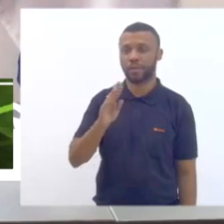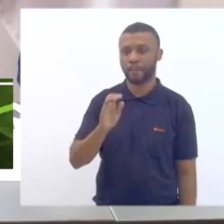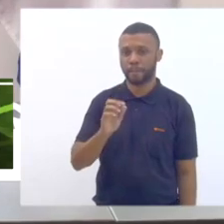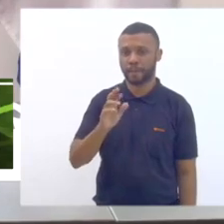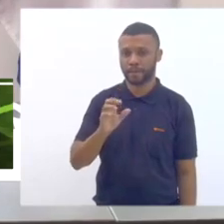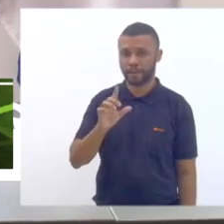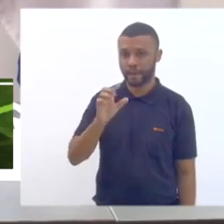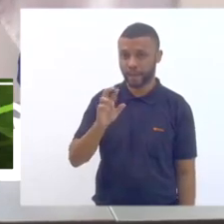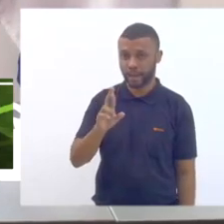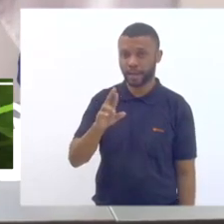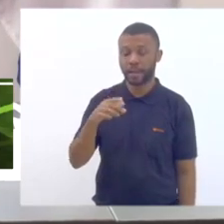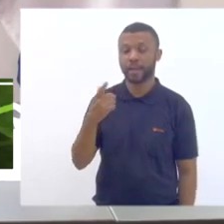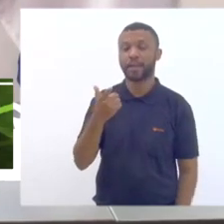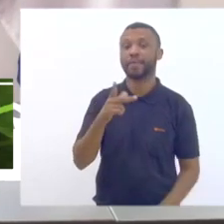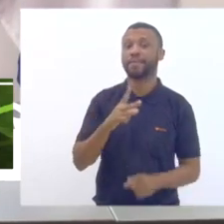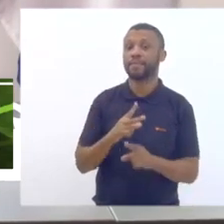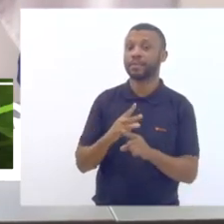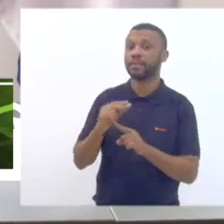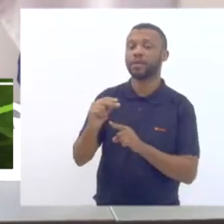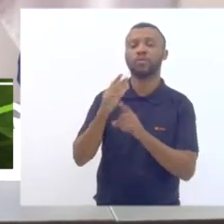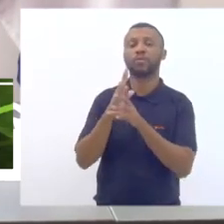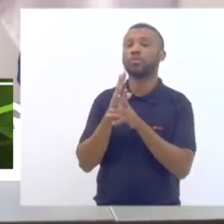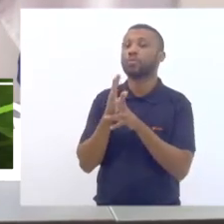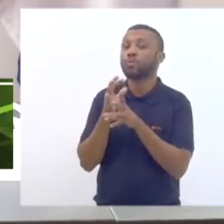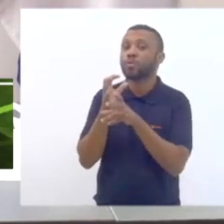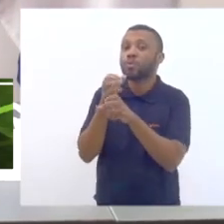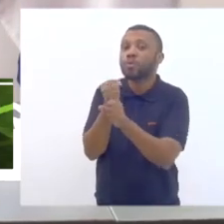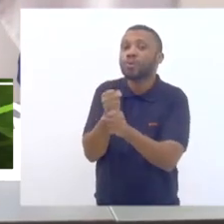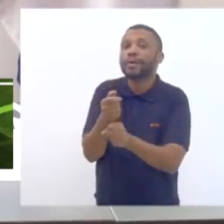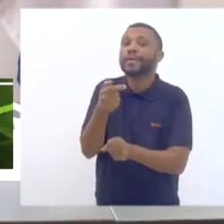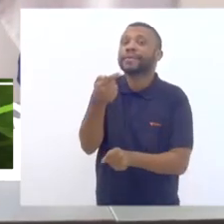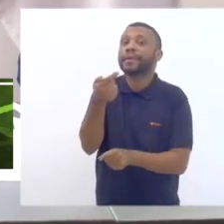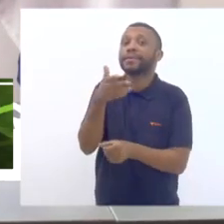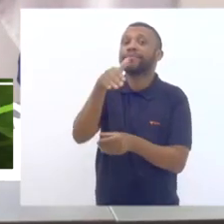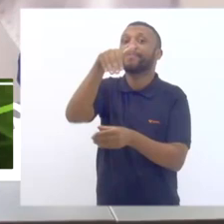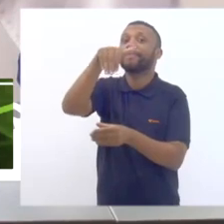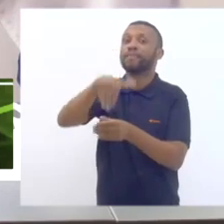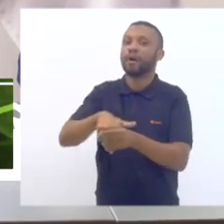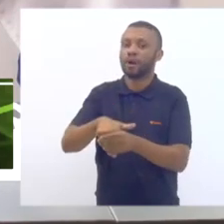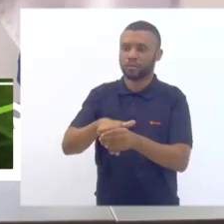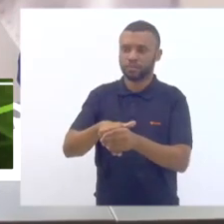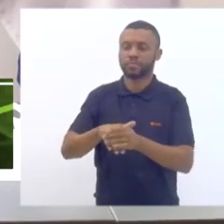está eleito por 7 votos. 7 votos.